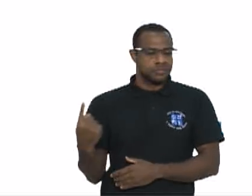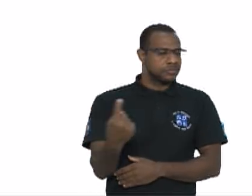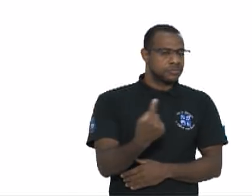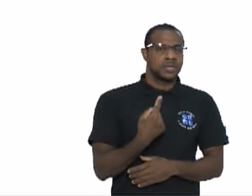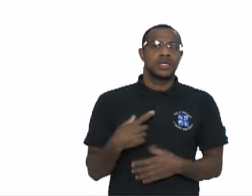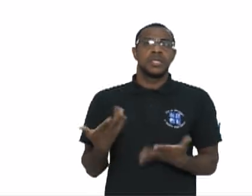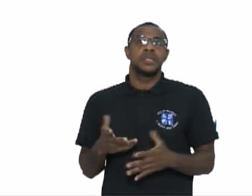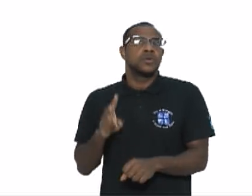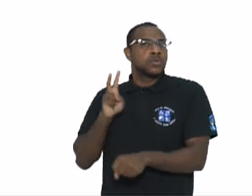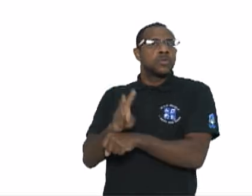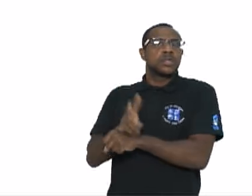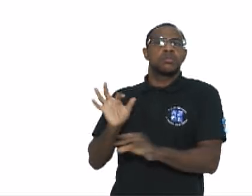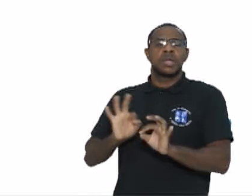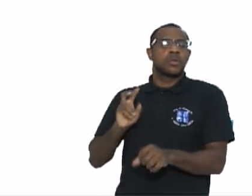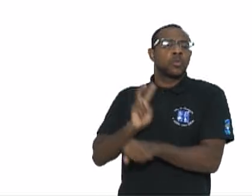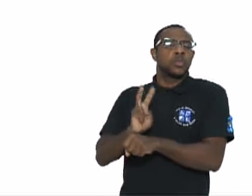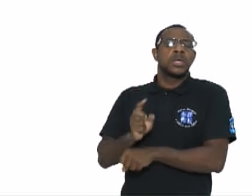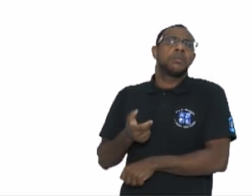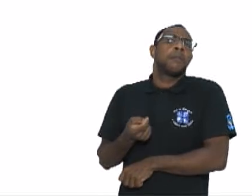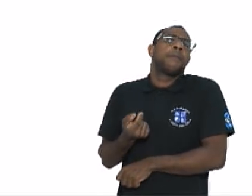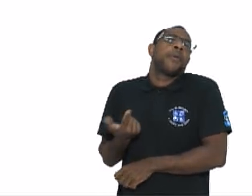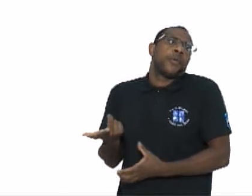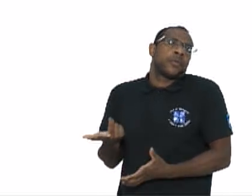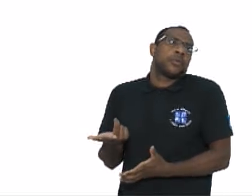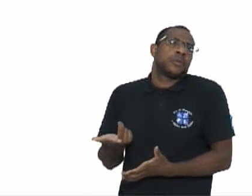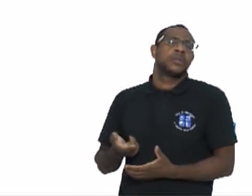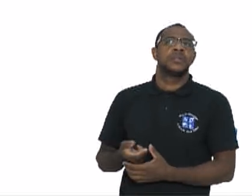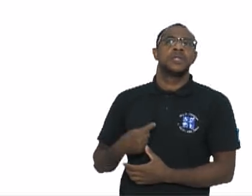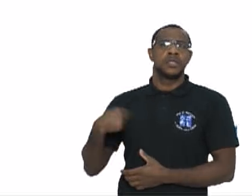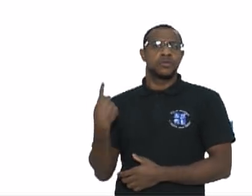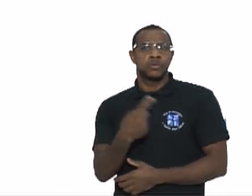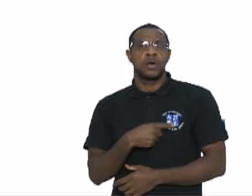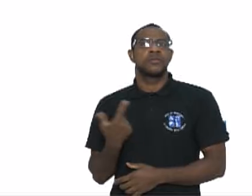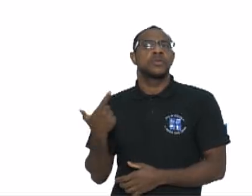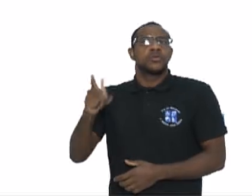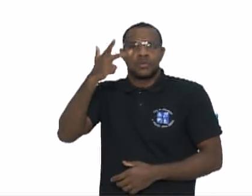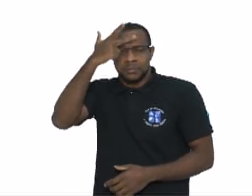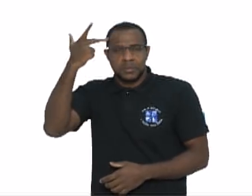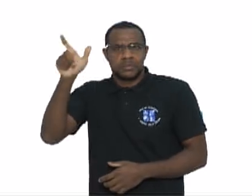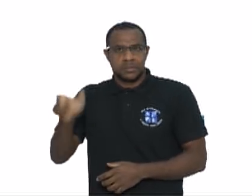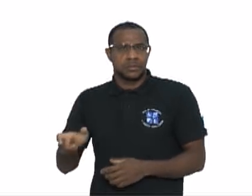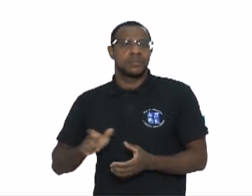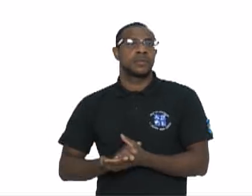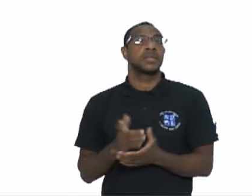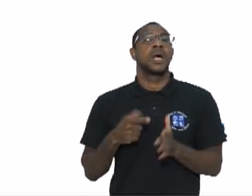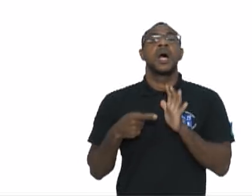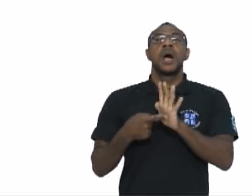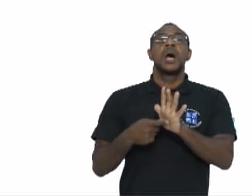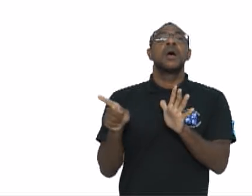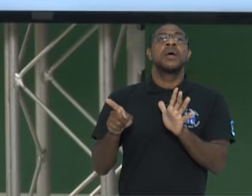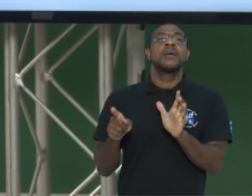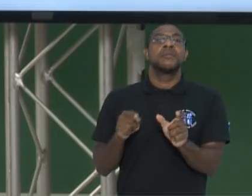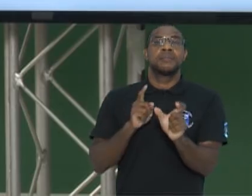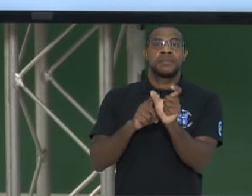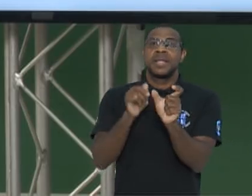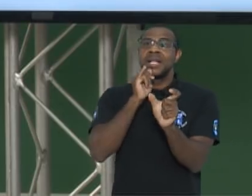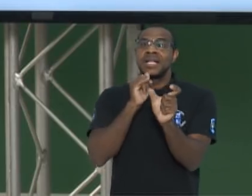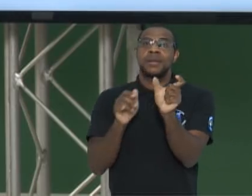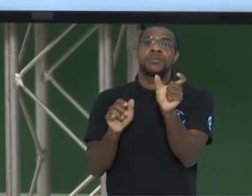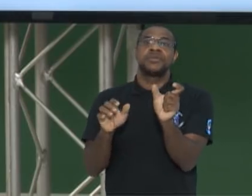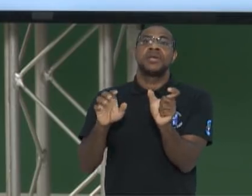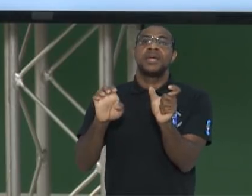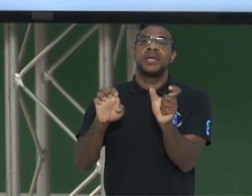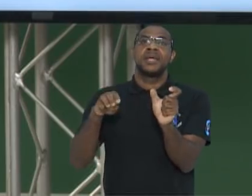descuidamos, cuidamos pouco de nós, dos outros, né? Então, trouxe aqui um exemplo de efêmero para vocês, uma